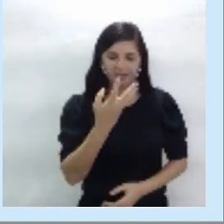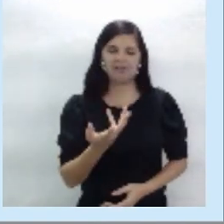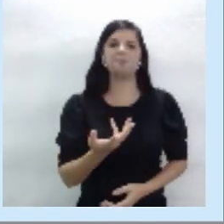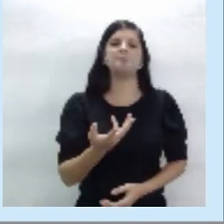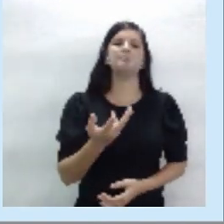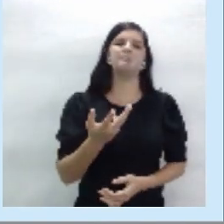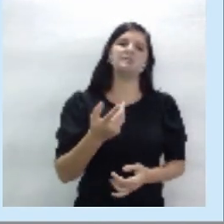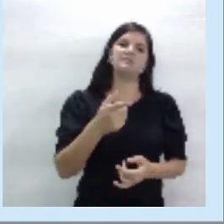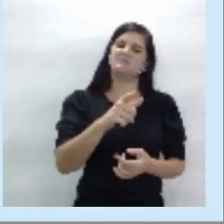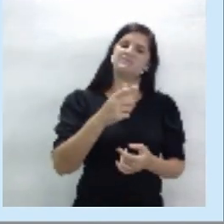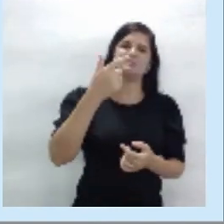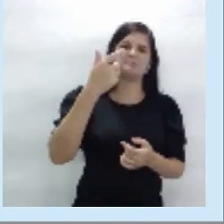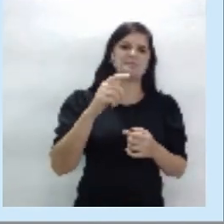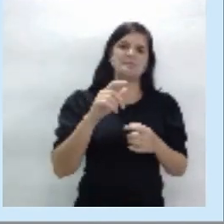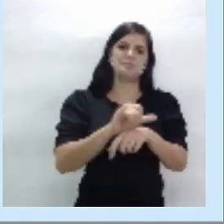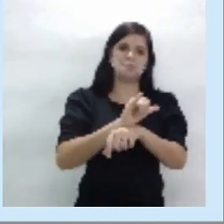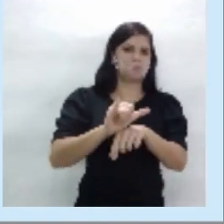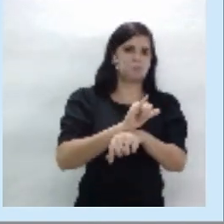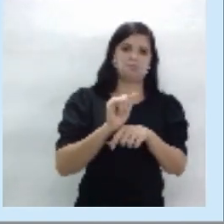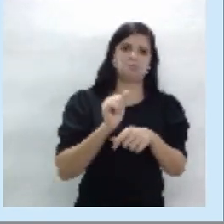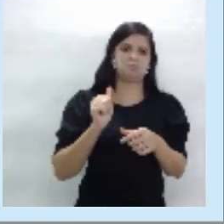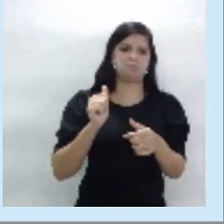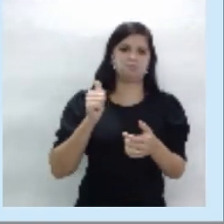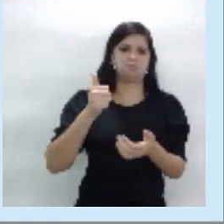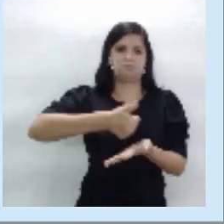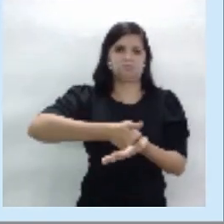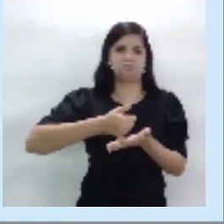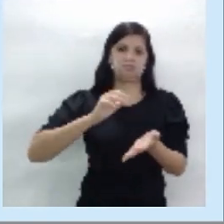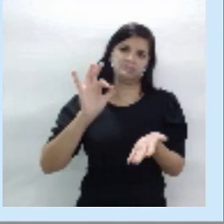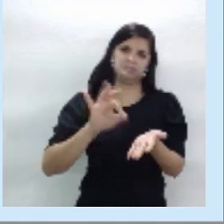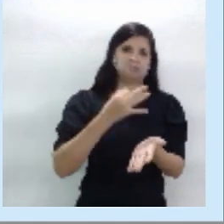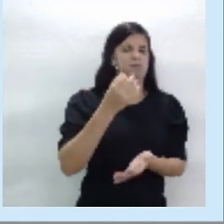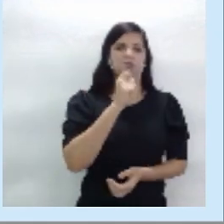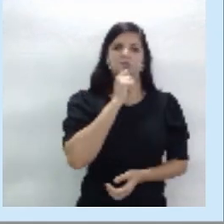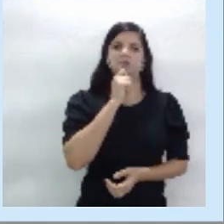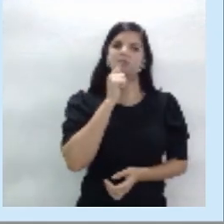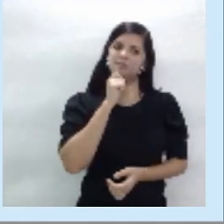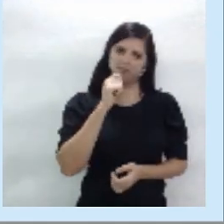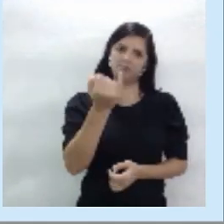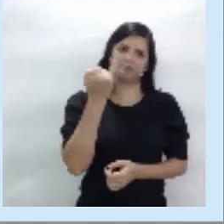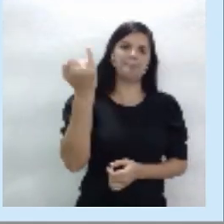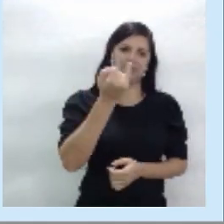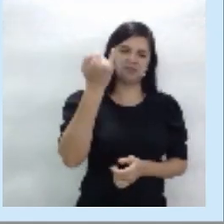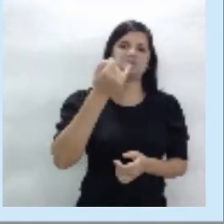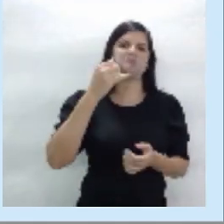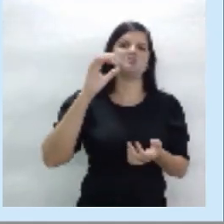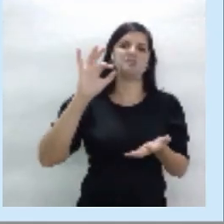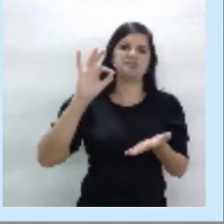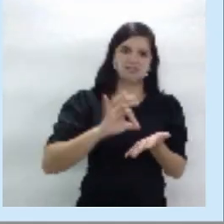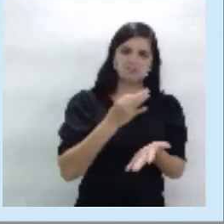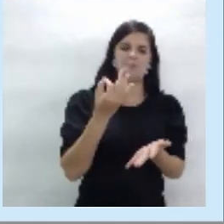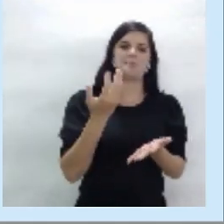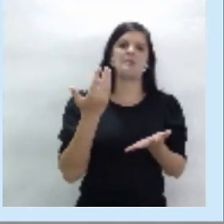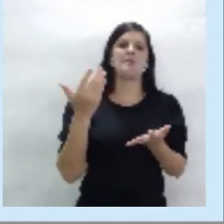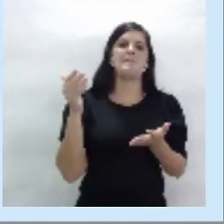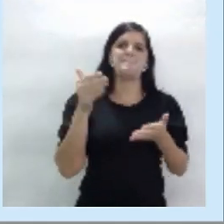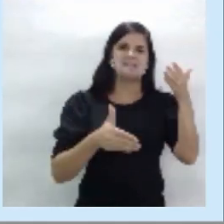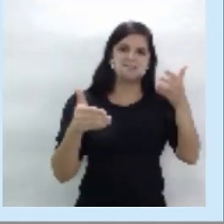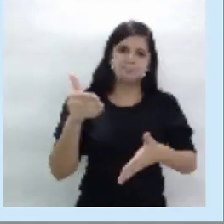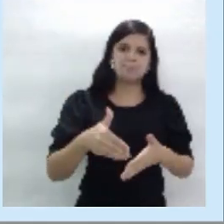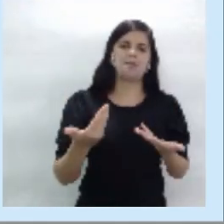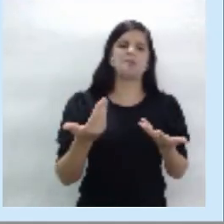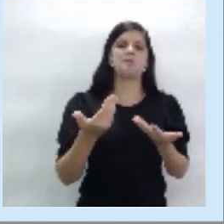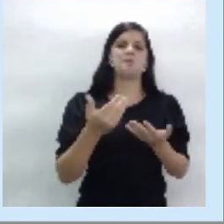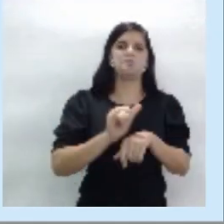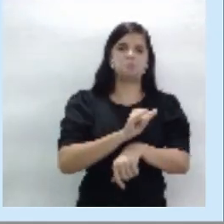você não é inscrito no canal aqui no YouTube, que se inscreva, tá? É muito interessante e importante que vocês participem da nossa plataforma